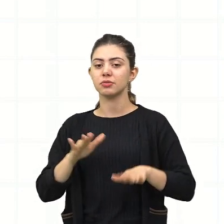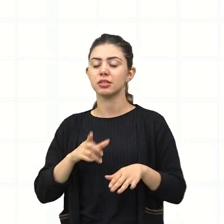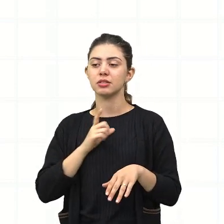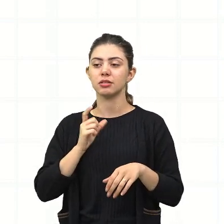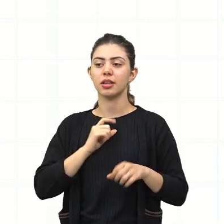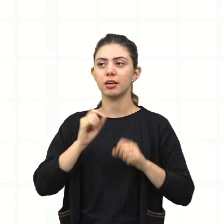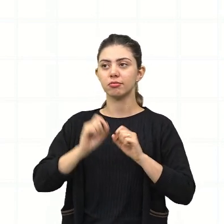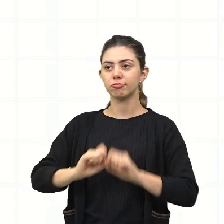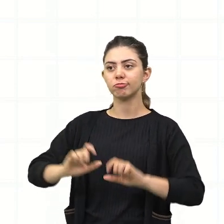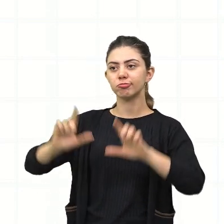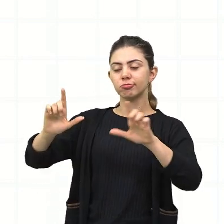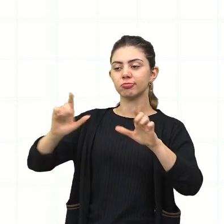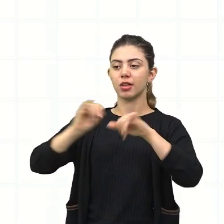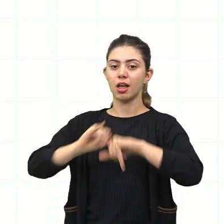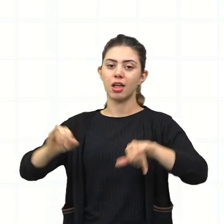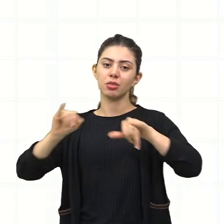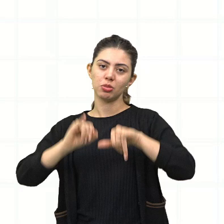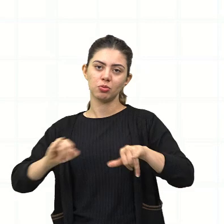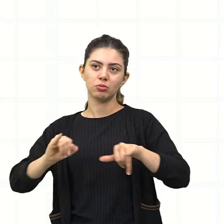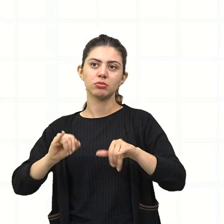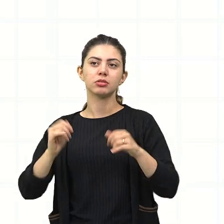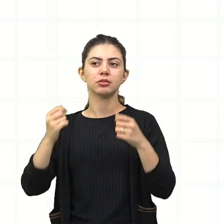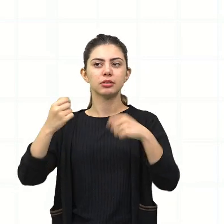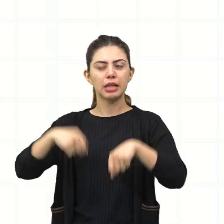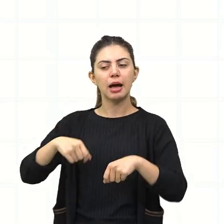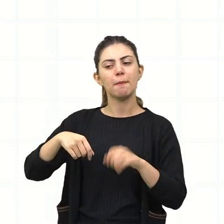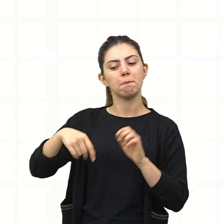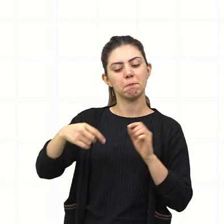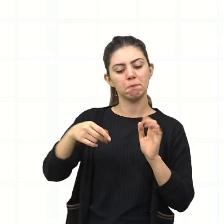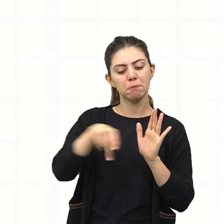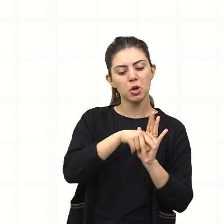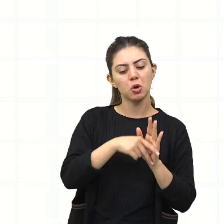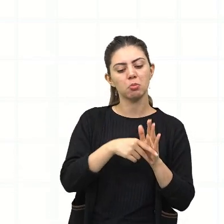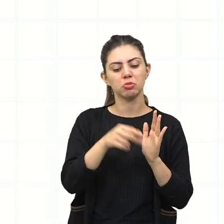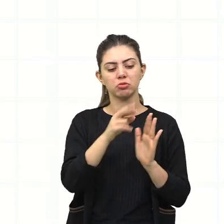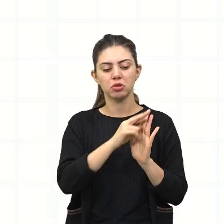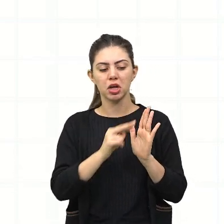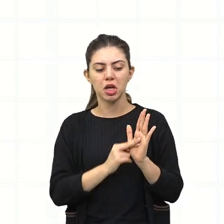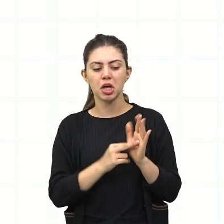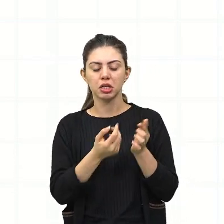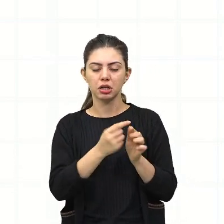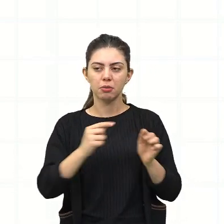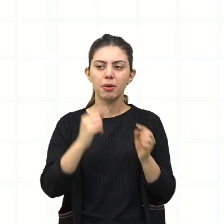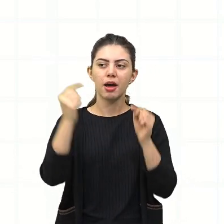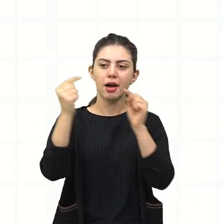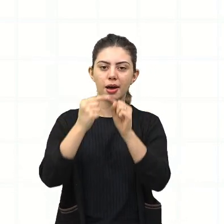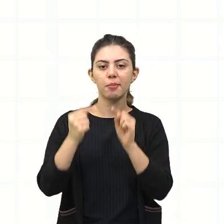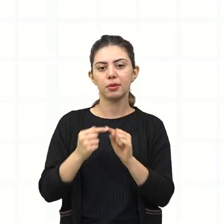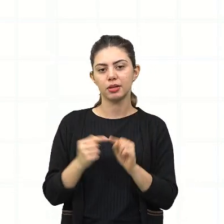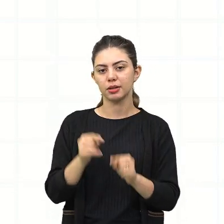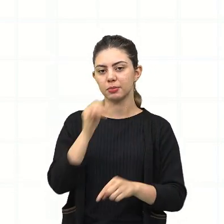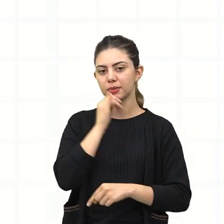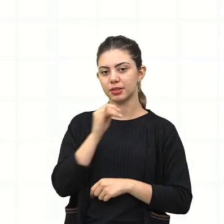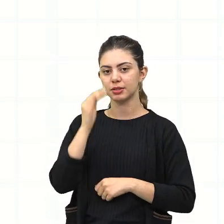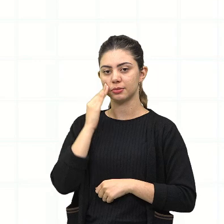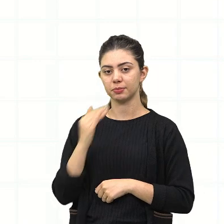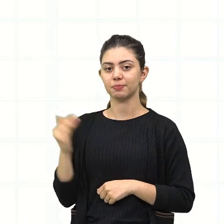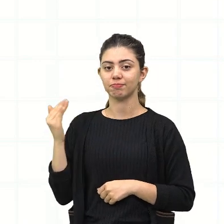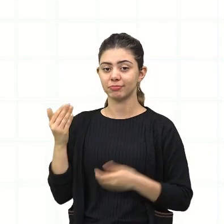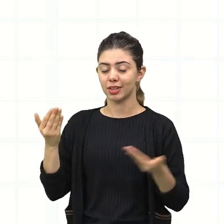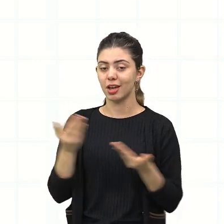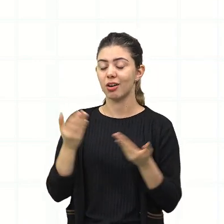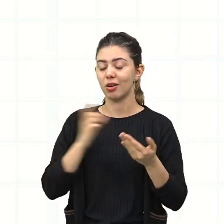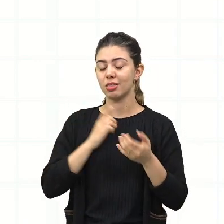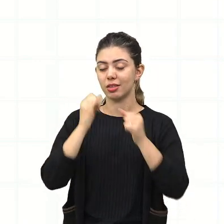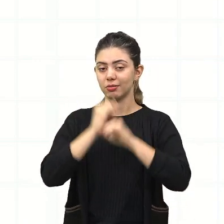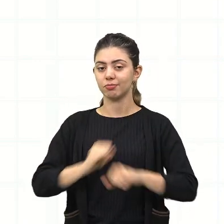são um pouco mais elaborados, buscando outros objetivos, como esse bem aqui. A gente tem aqui um